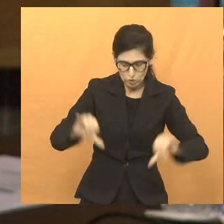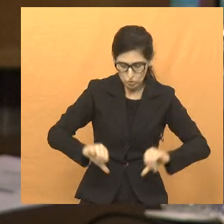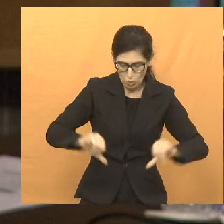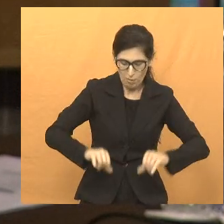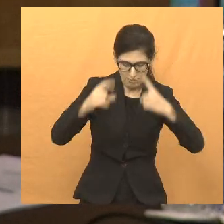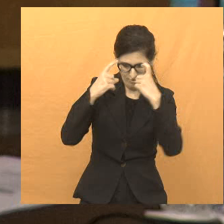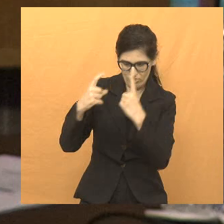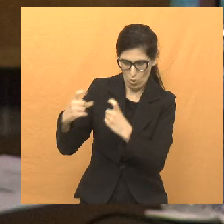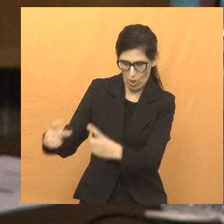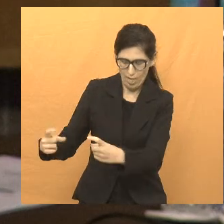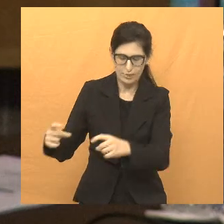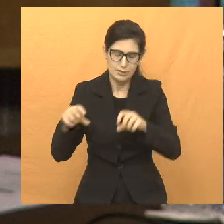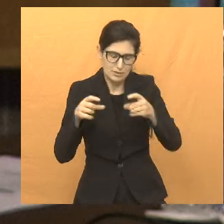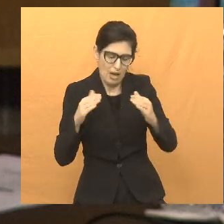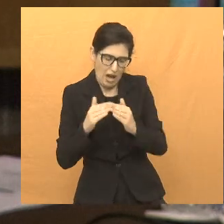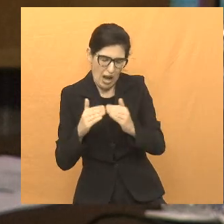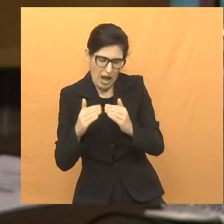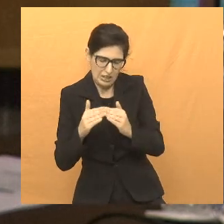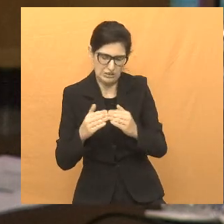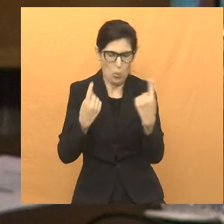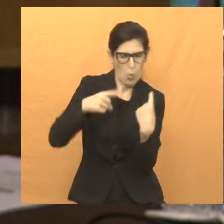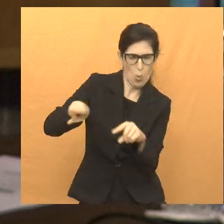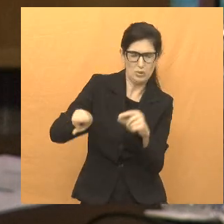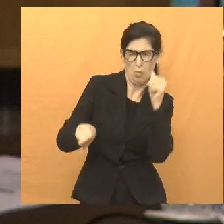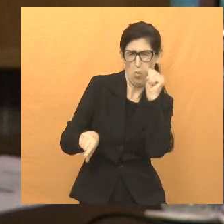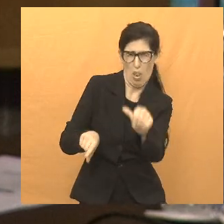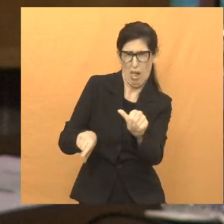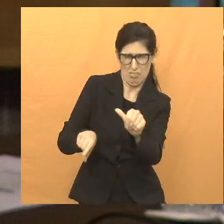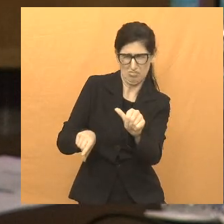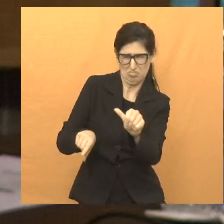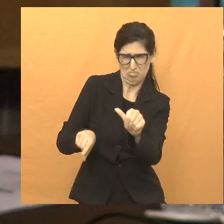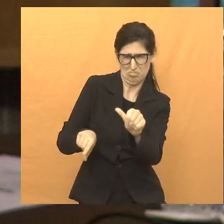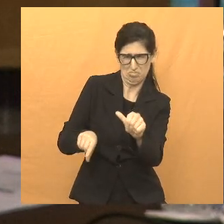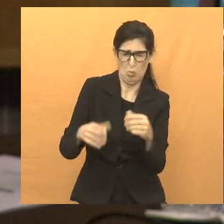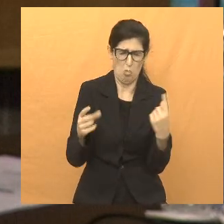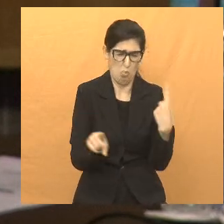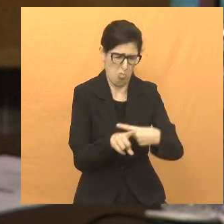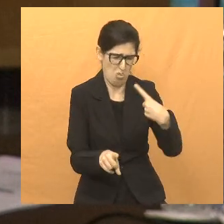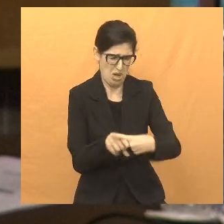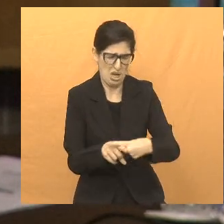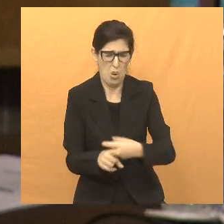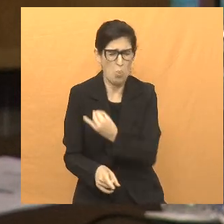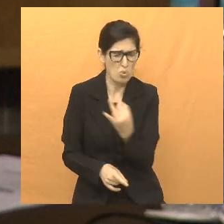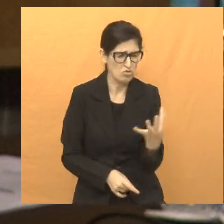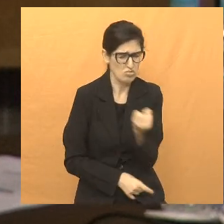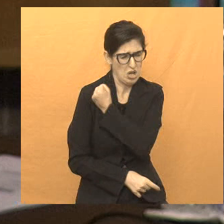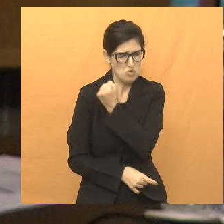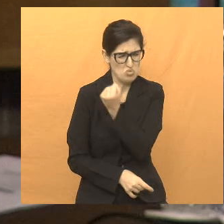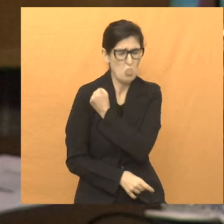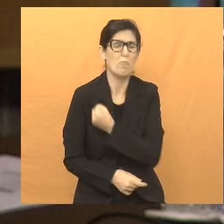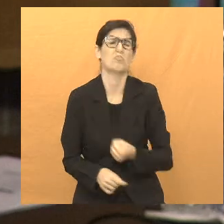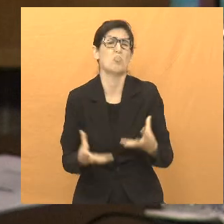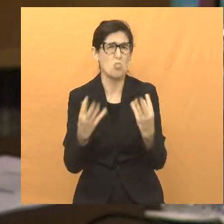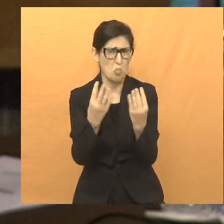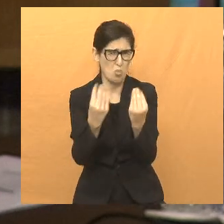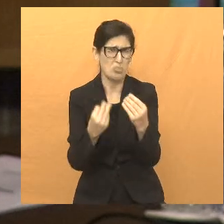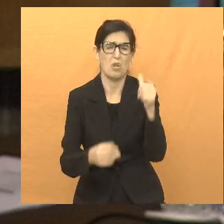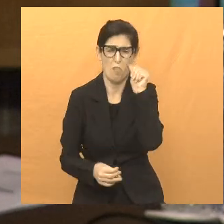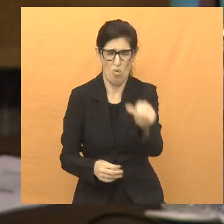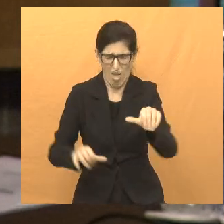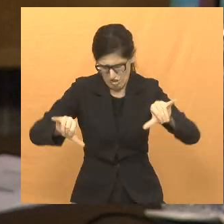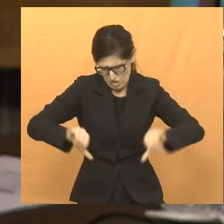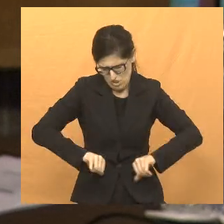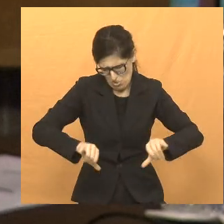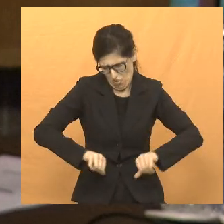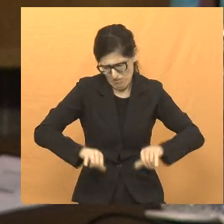a mulher, né? Que a estatística mostra que as mulheres elas estão mais vulneráveis, né? A questão